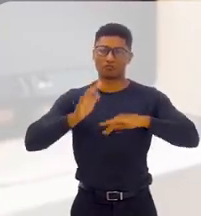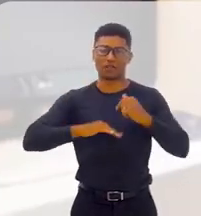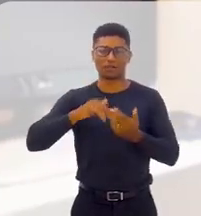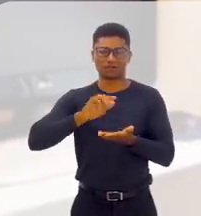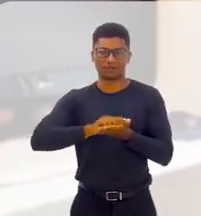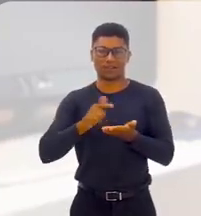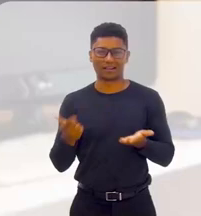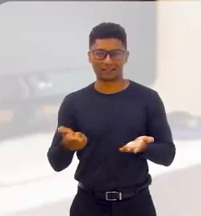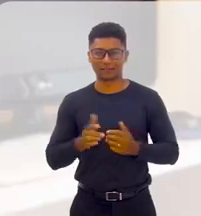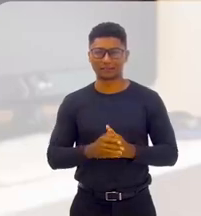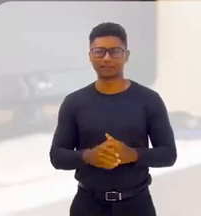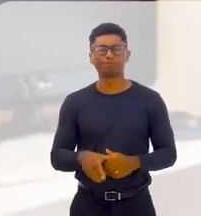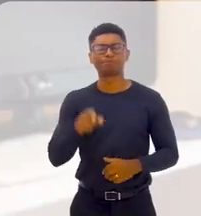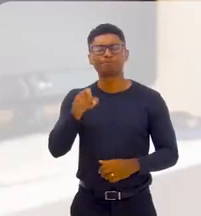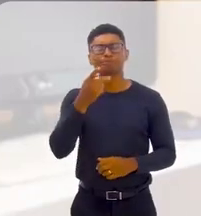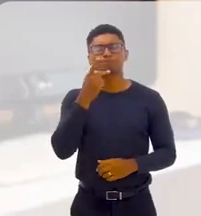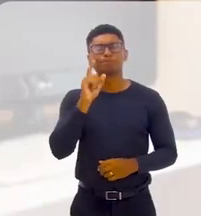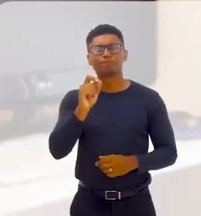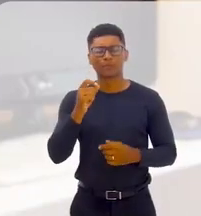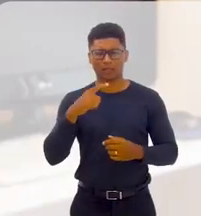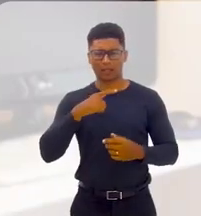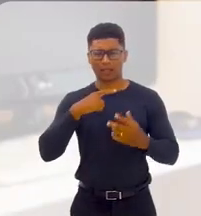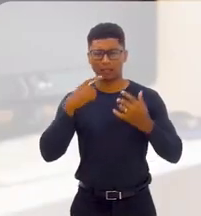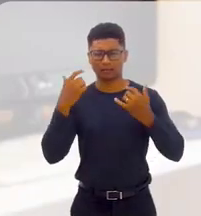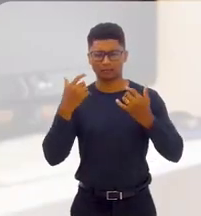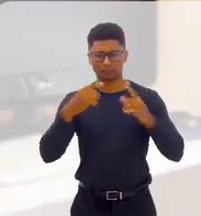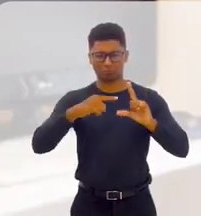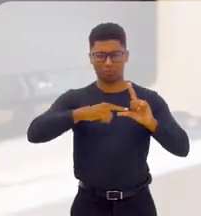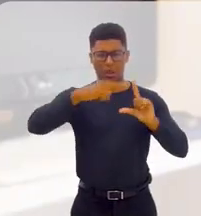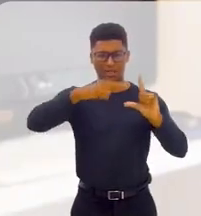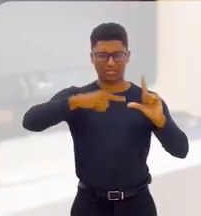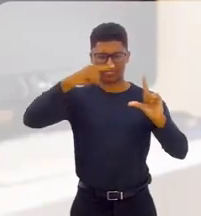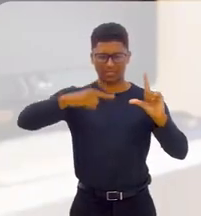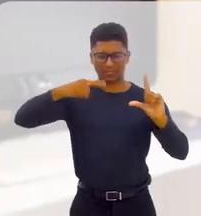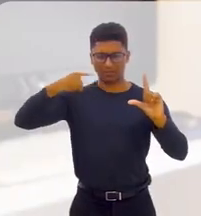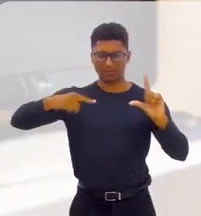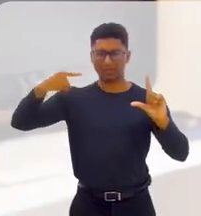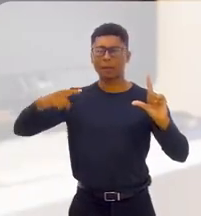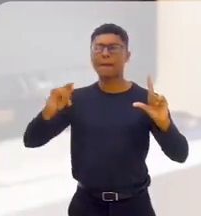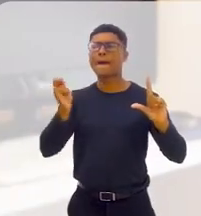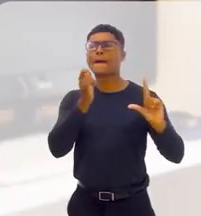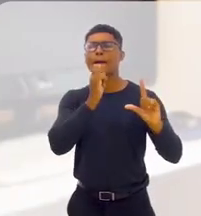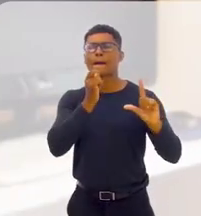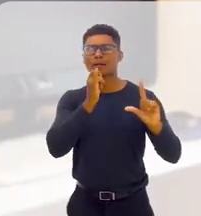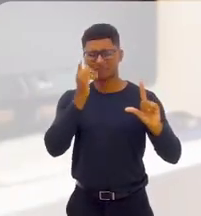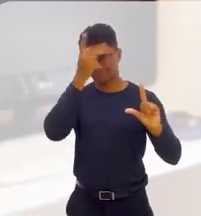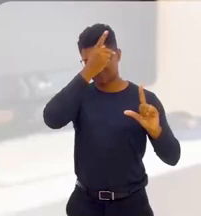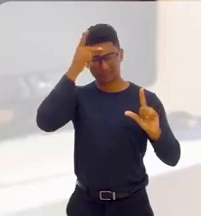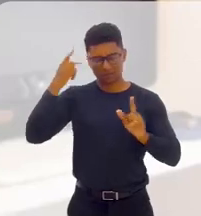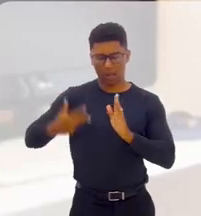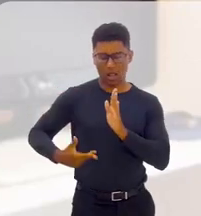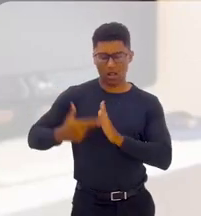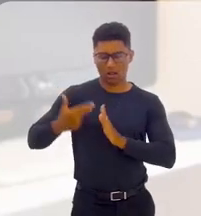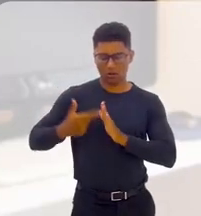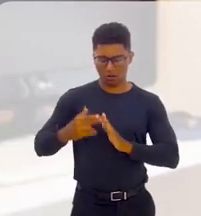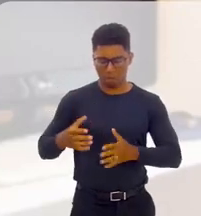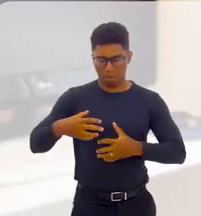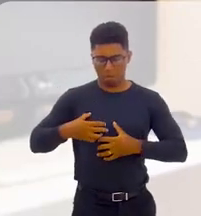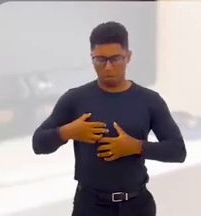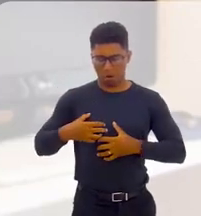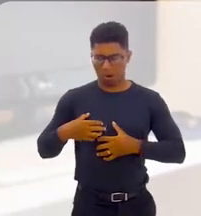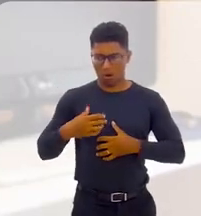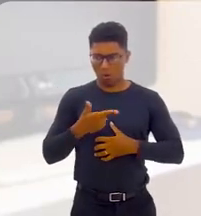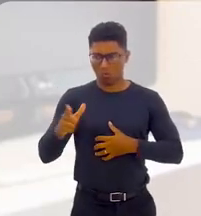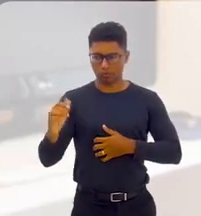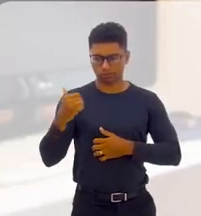falavam que tinha um índice para a pessoa receber órgão, qualquer coisa nesse sentido.